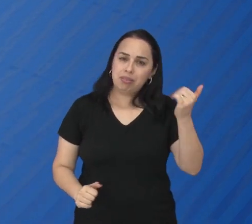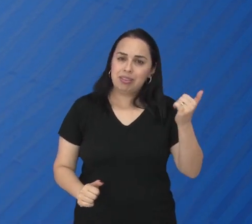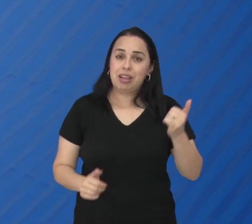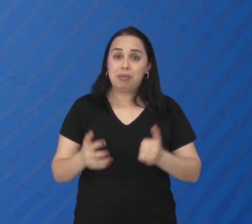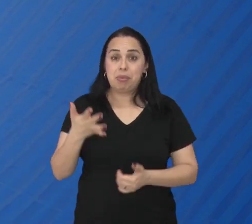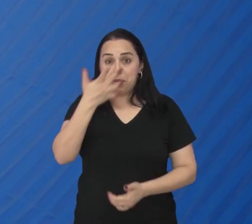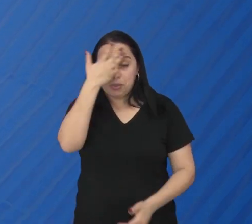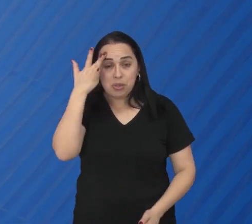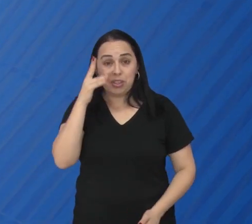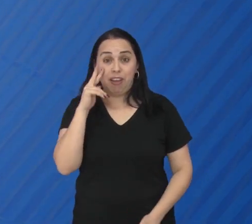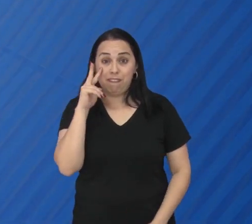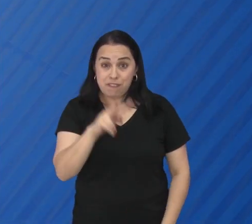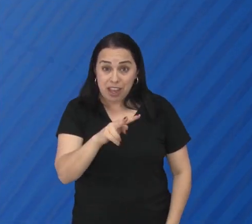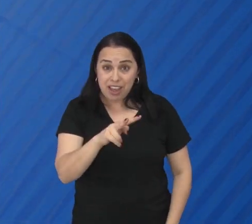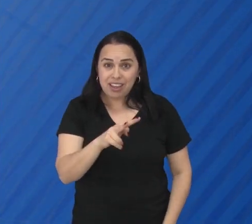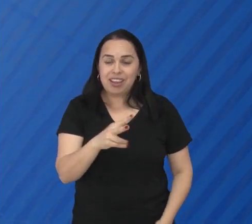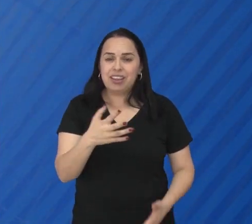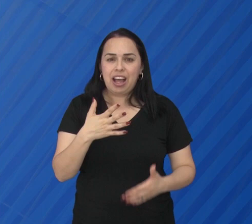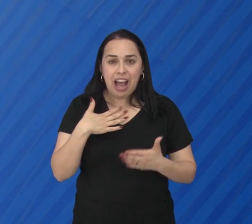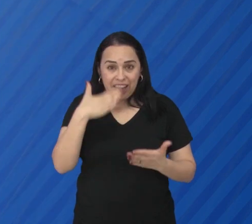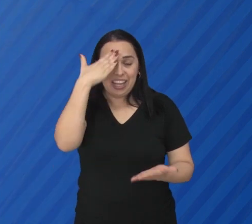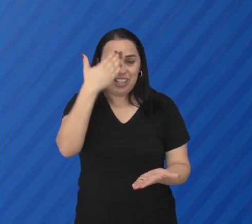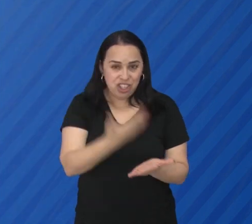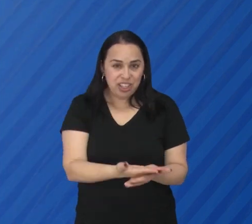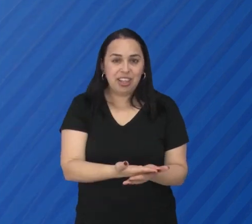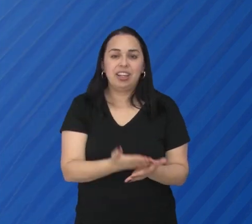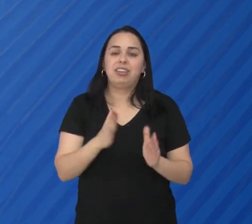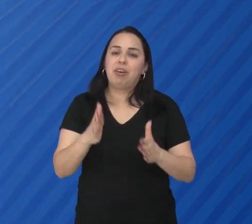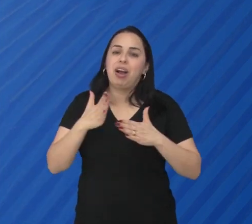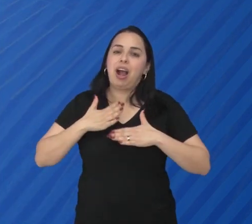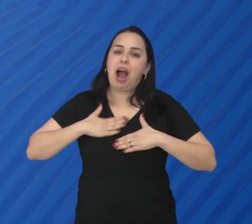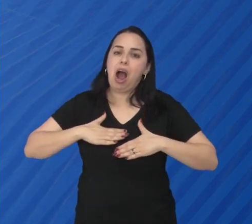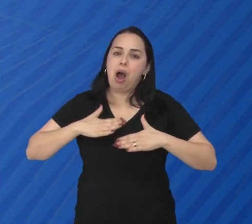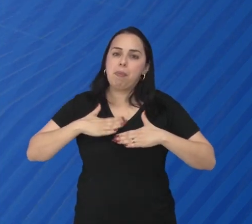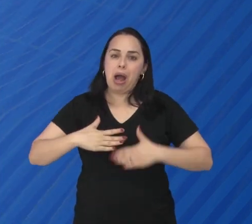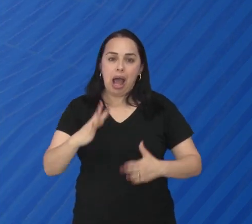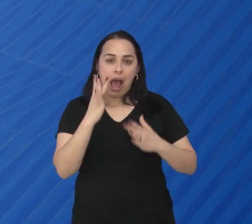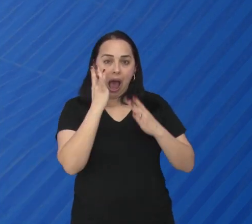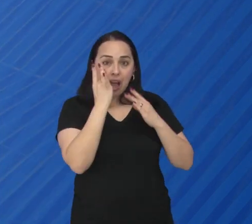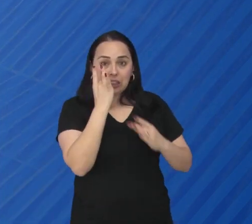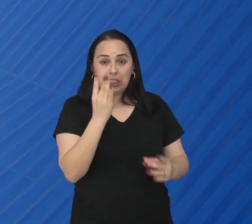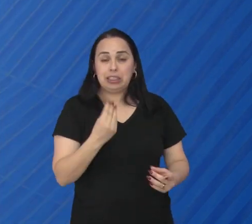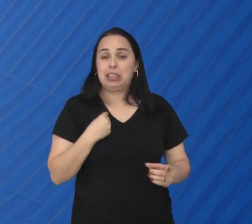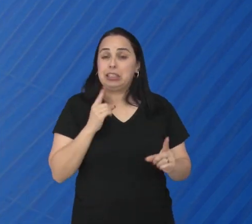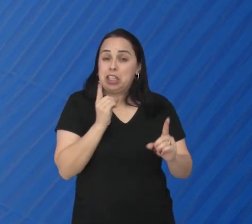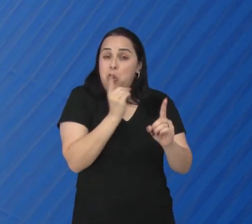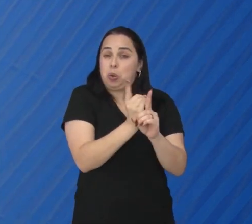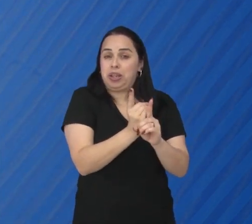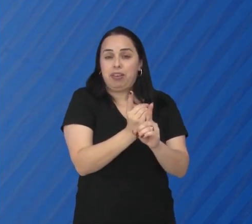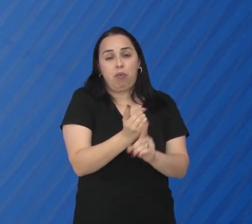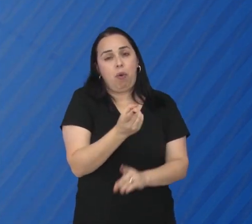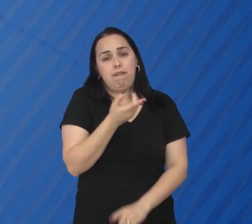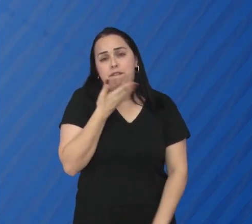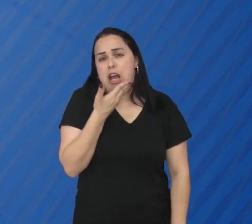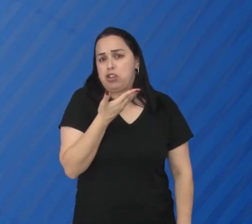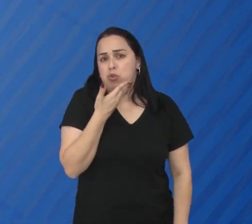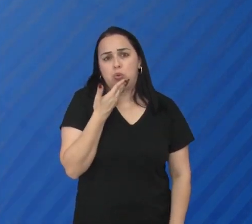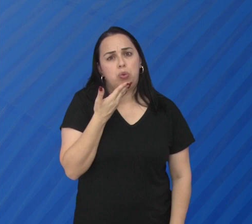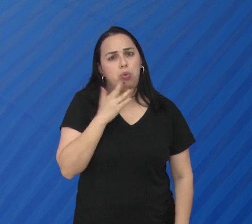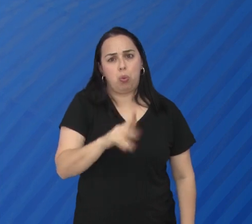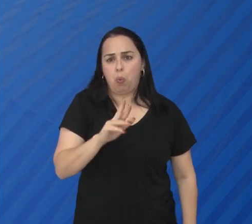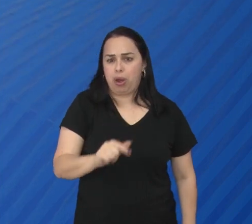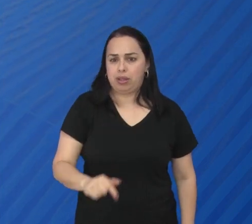Mas para quem só acredita vendo, o Zeca recomenda calma. Ele diz que ficar frente a frente com o Saci não é tão fácil